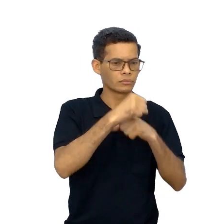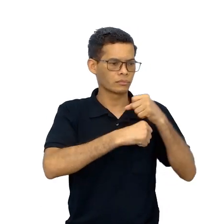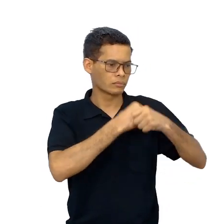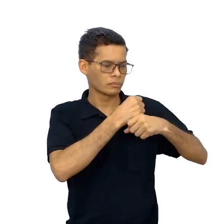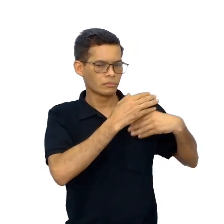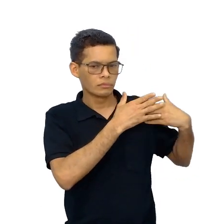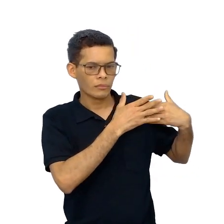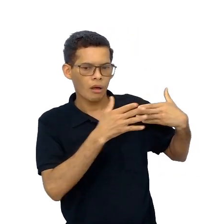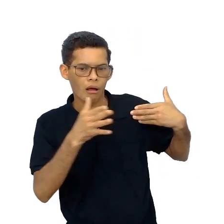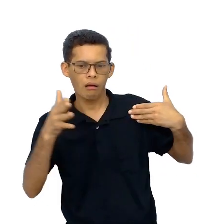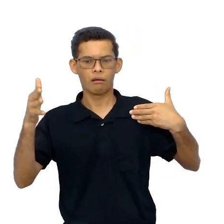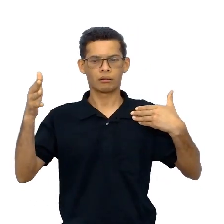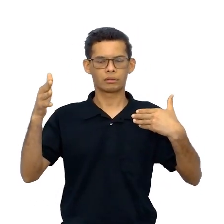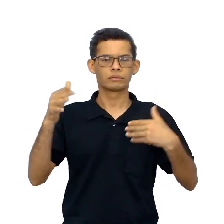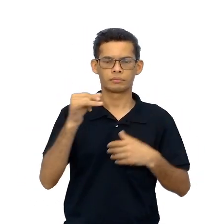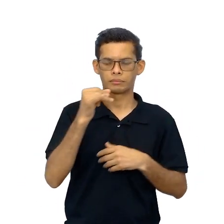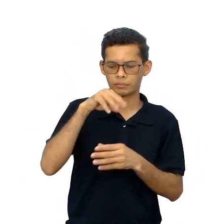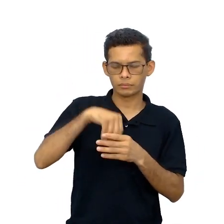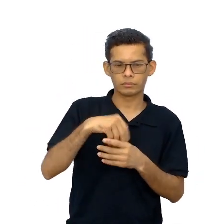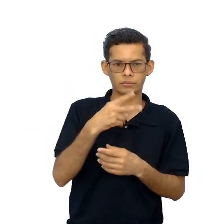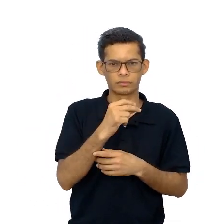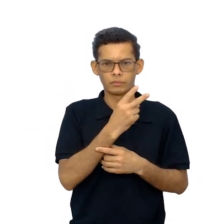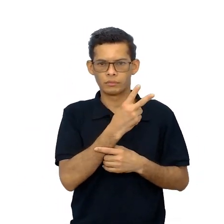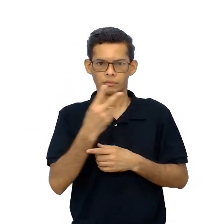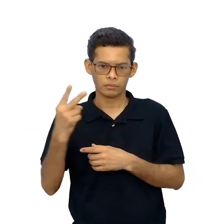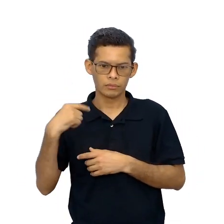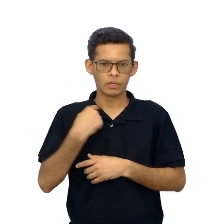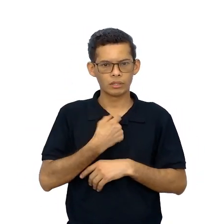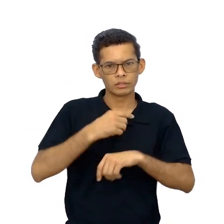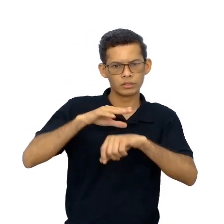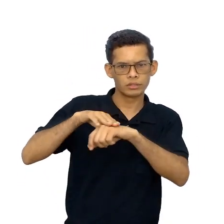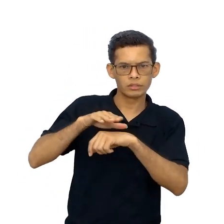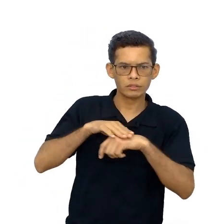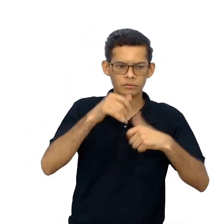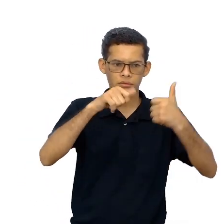Nós sabemos que neste ano de 2022 tivemos algumas